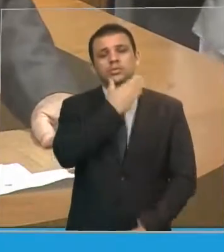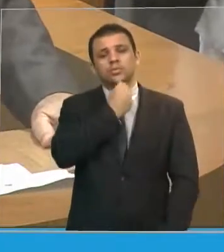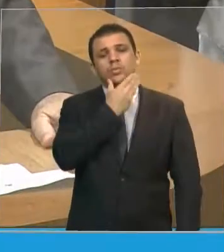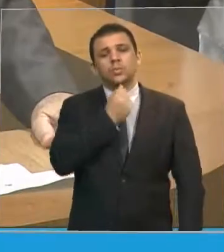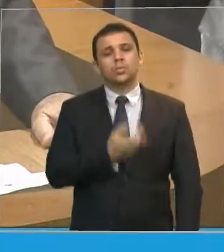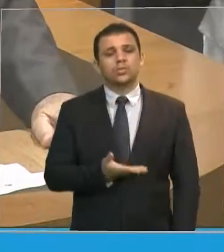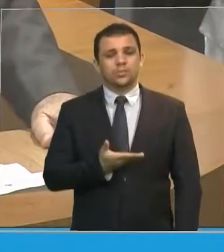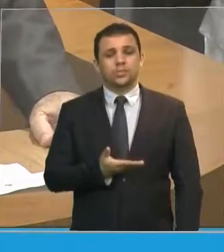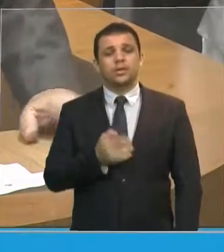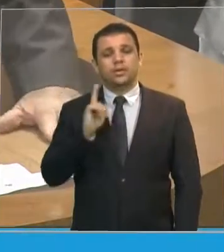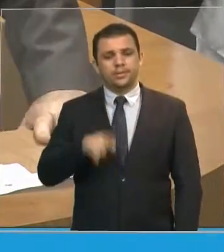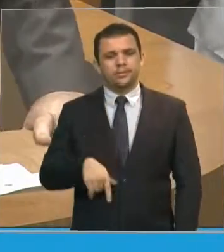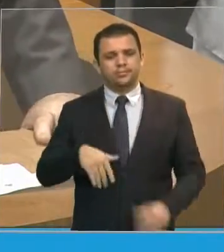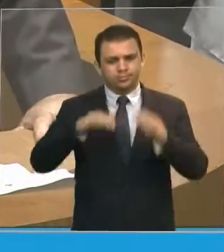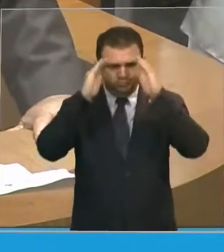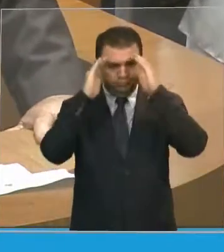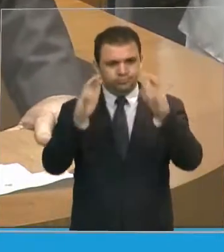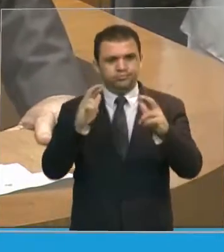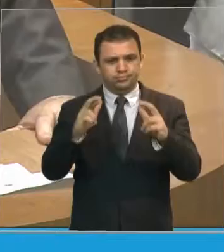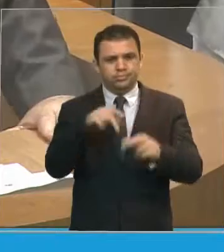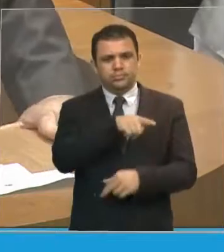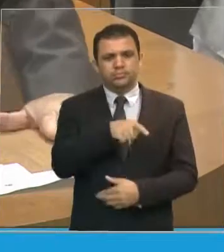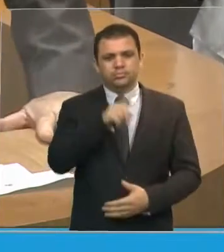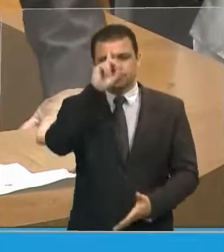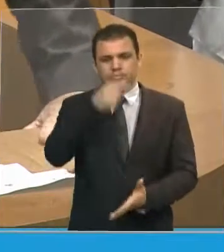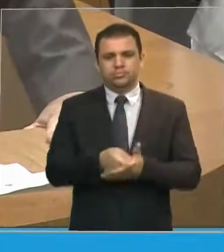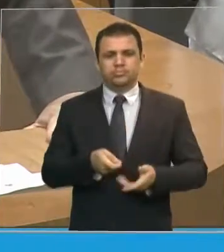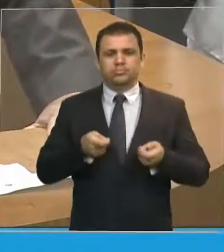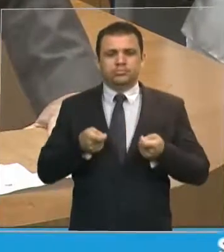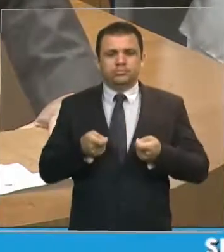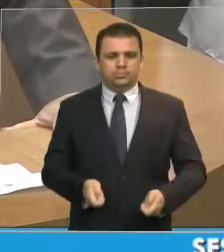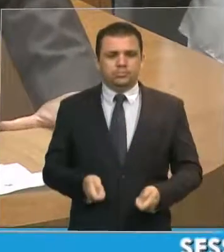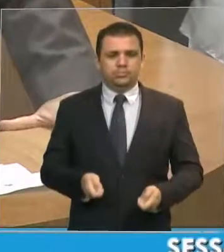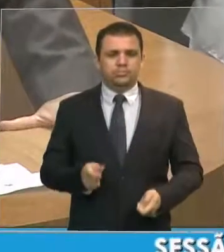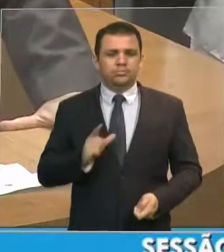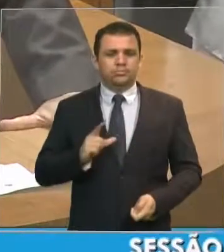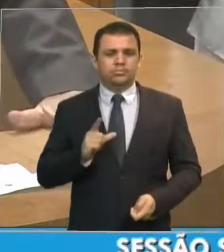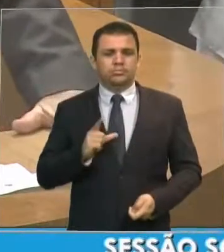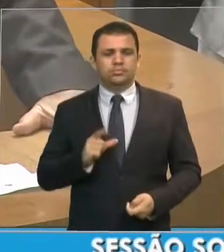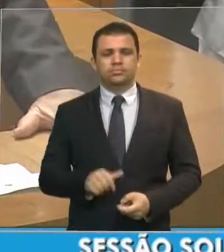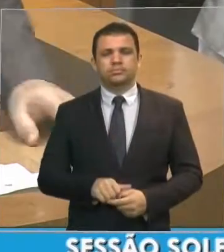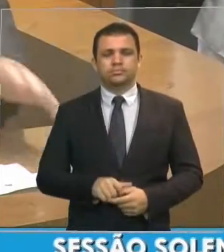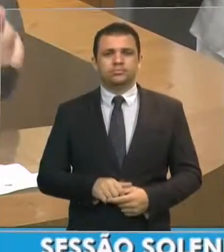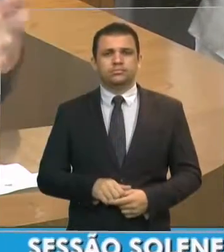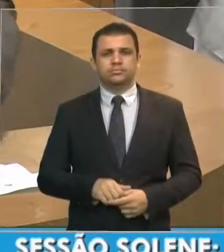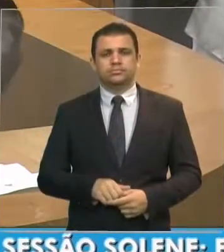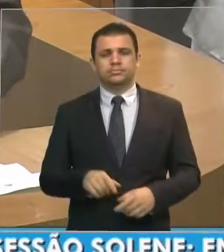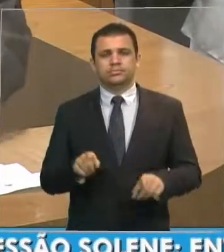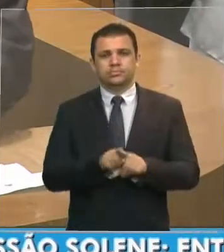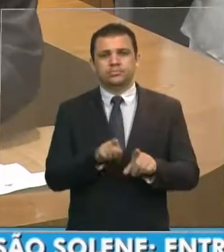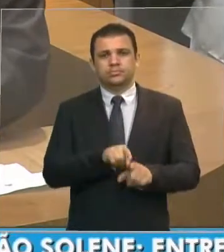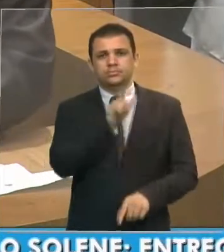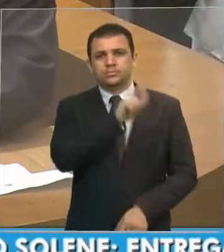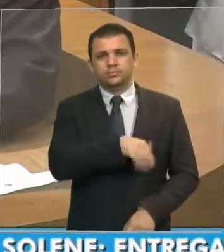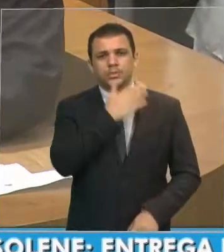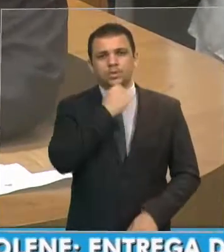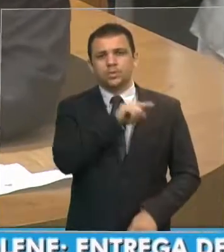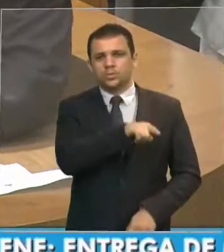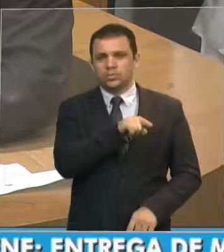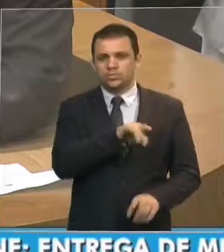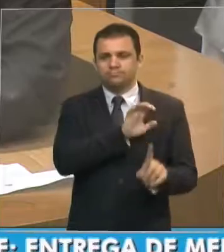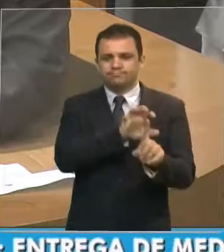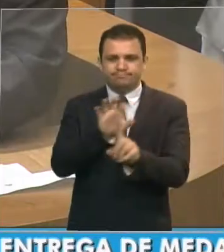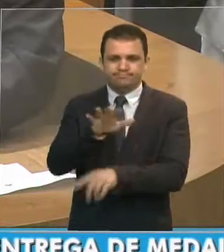respeitado, duro nas suas decisões, firme, um modelador de